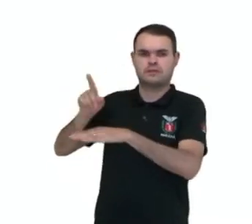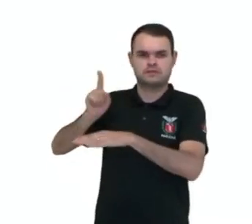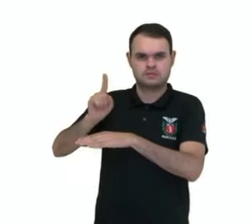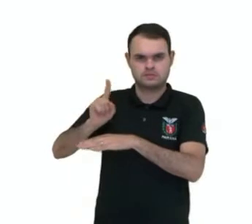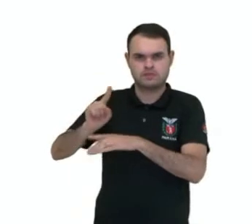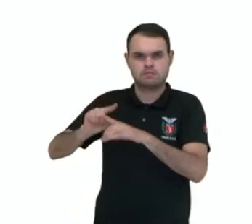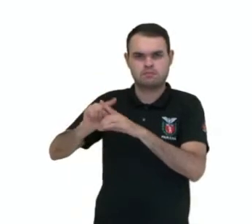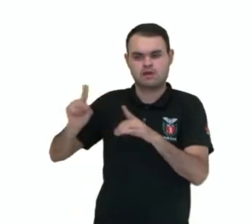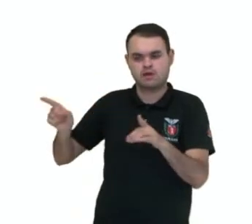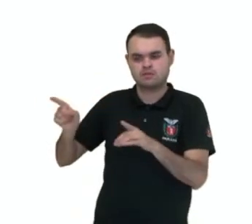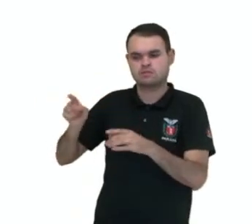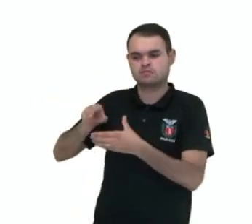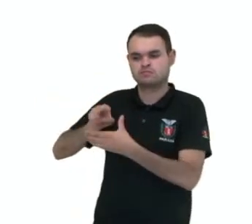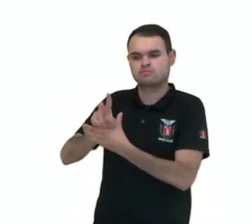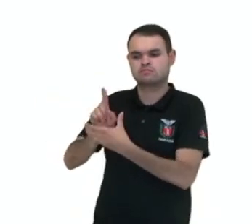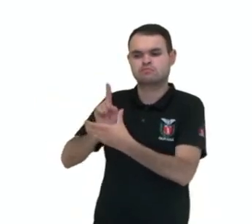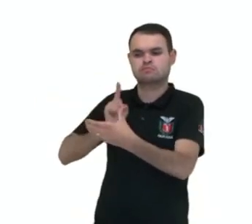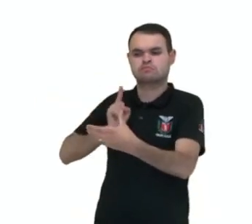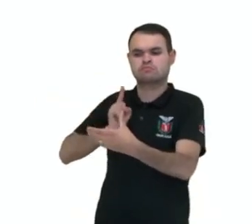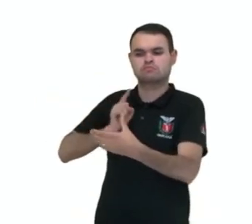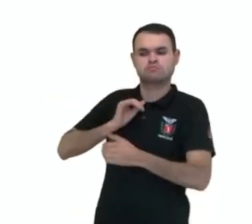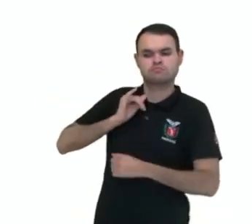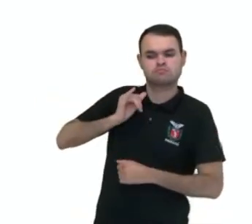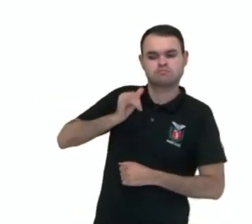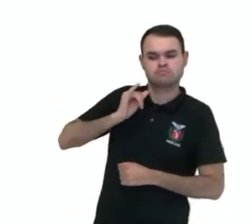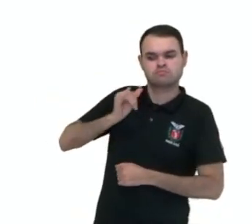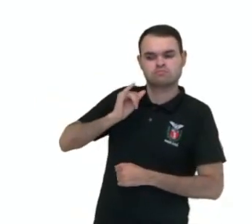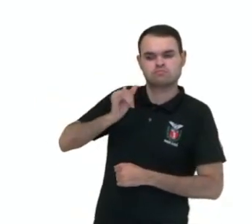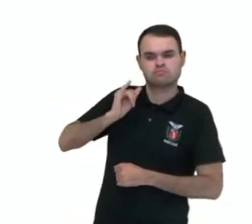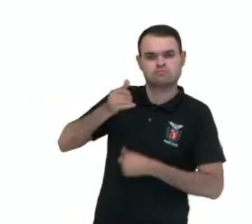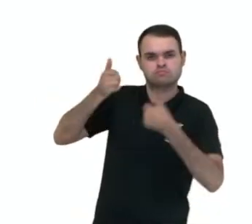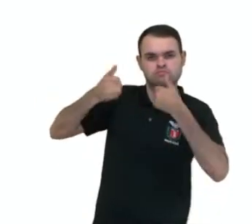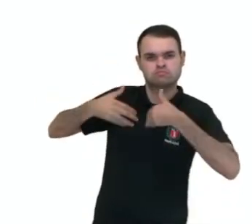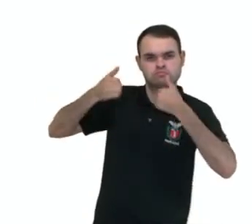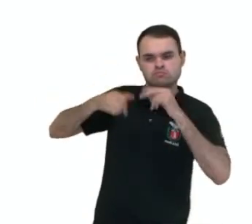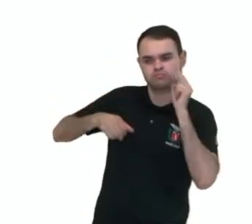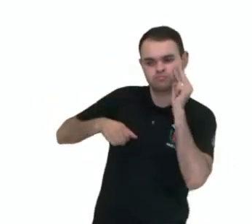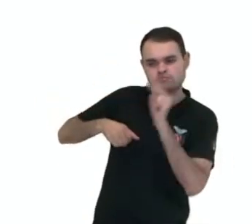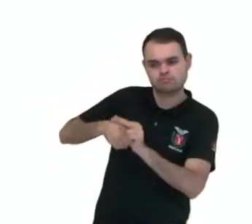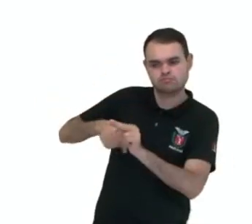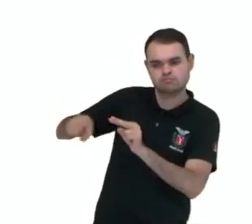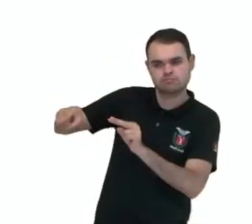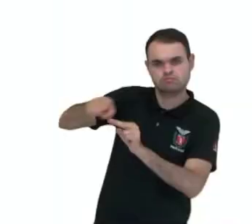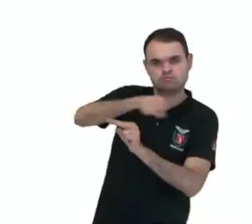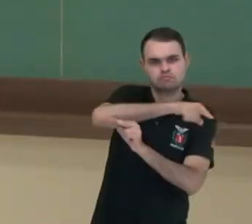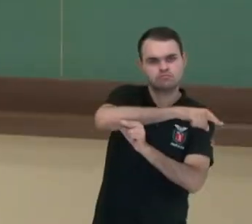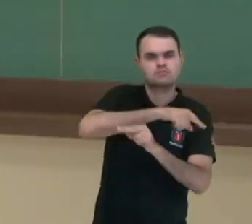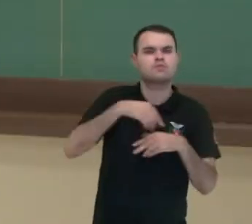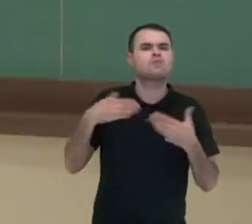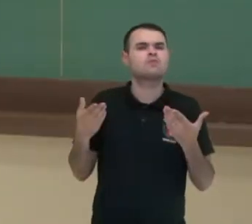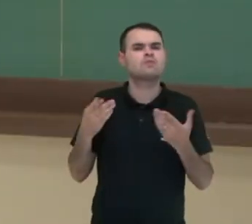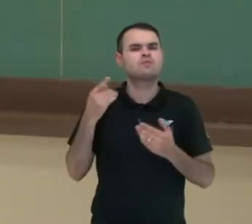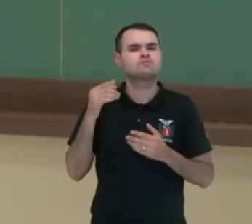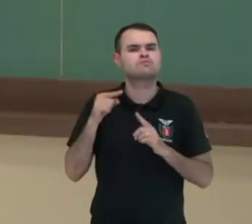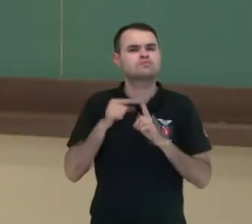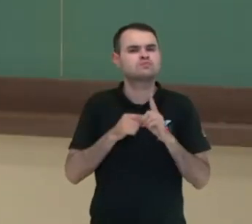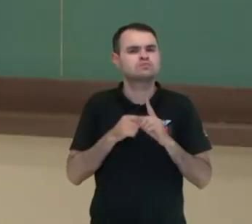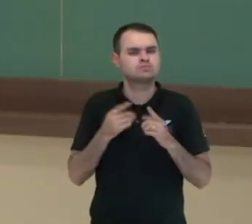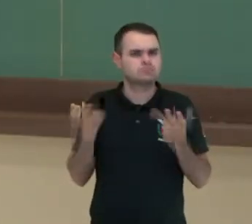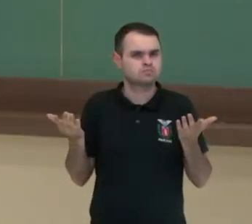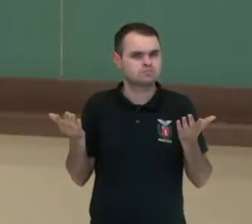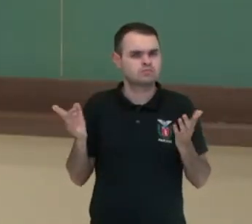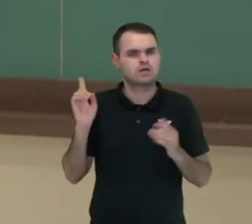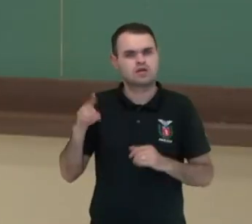mas conta a história como se visse os fatos pelos olhos do personagem? Que tipo de narrador é esse? Será